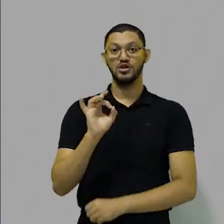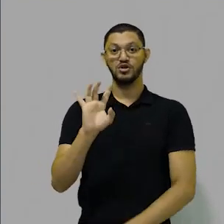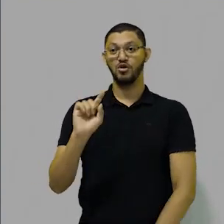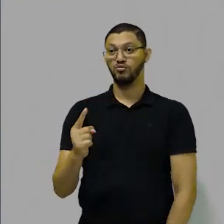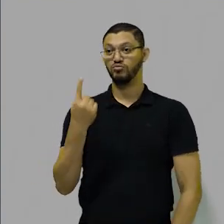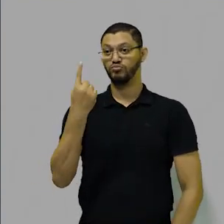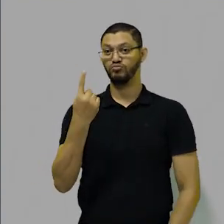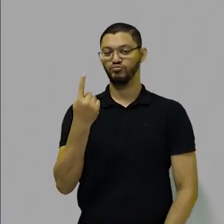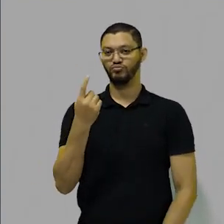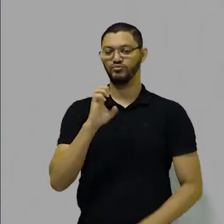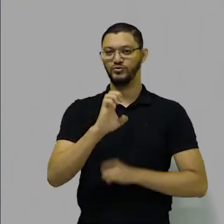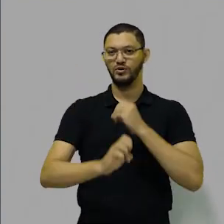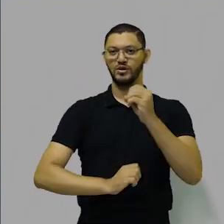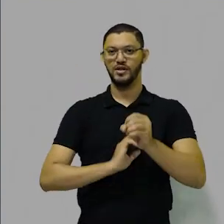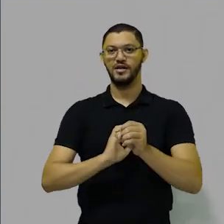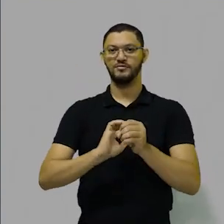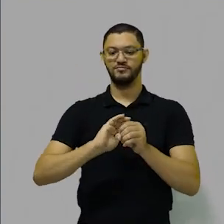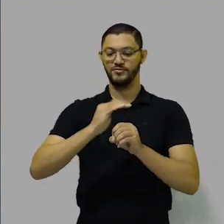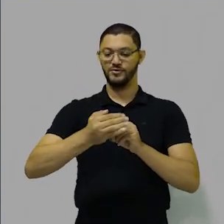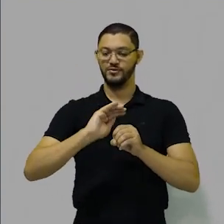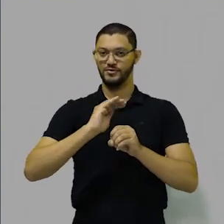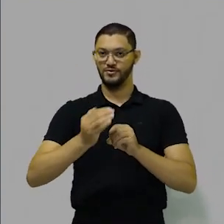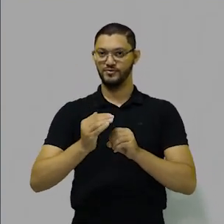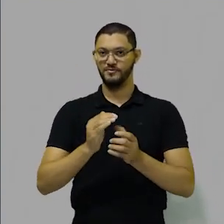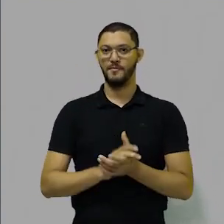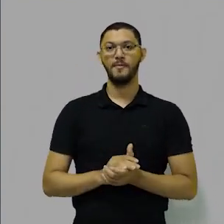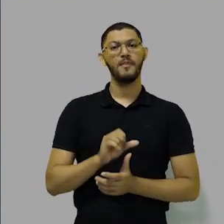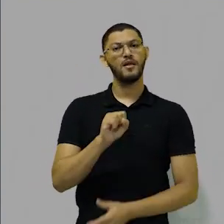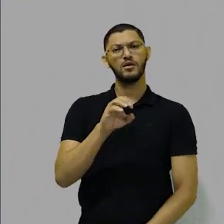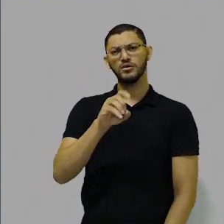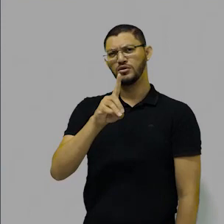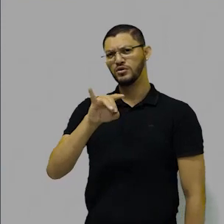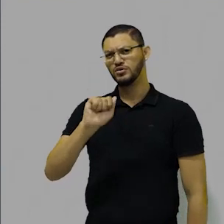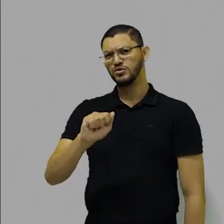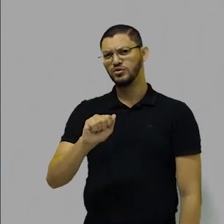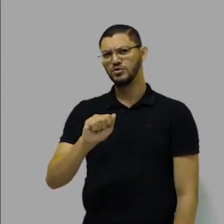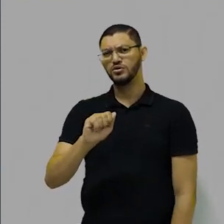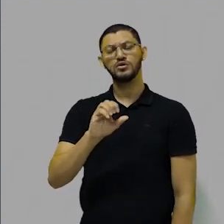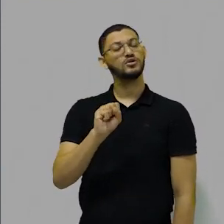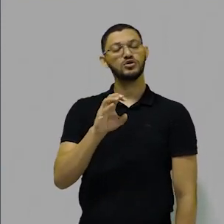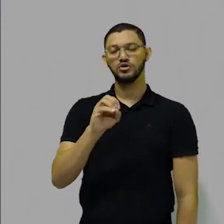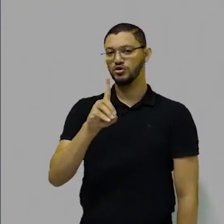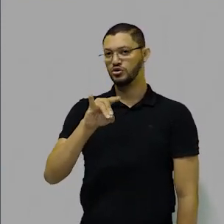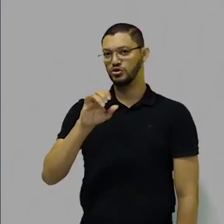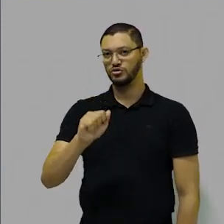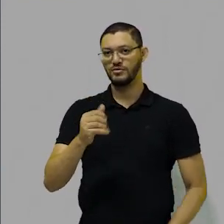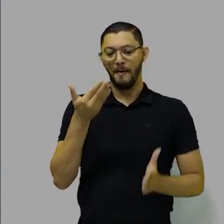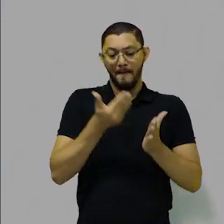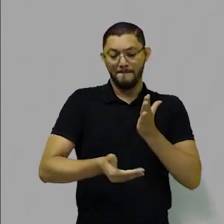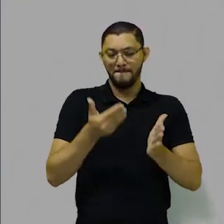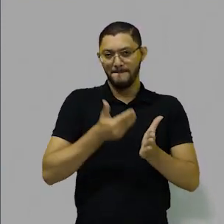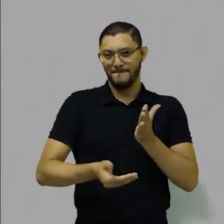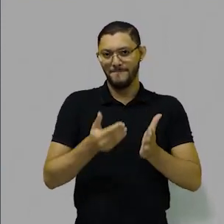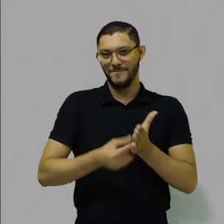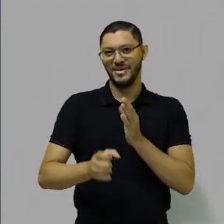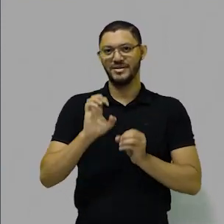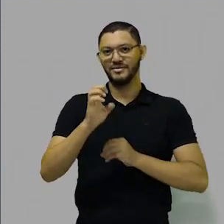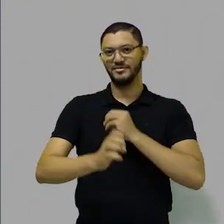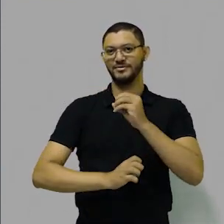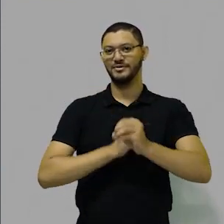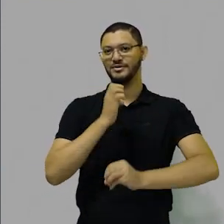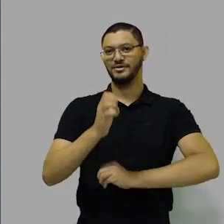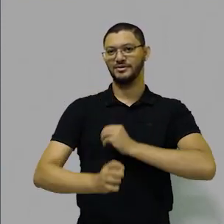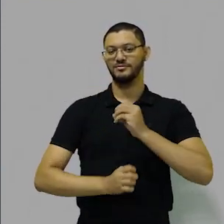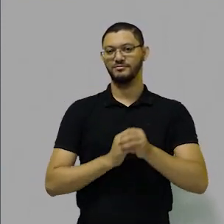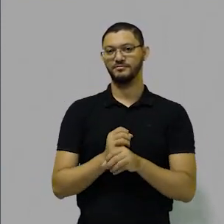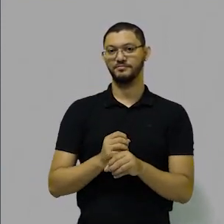elétron. Então, para o sódio, é mais vantajoso ele perder esse elétron. E aí, perdendo,